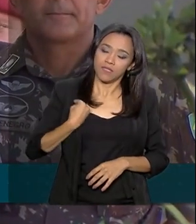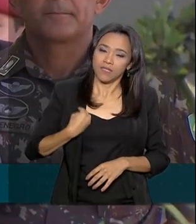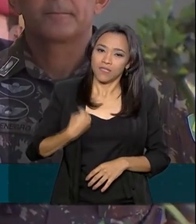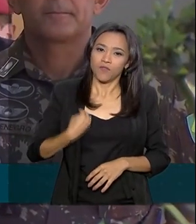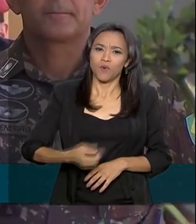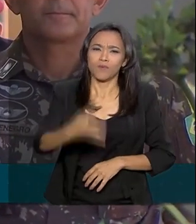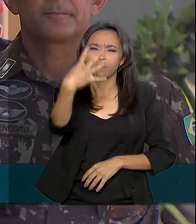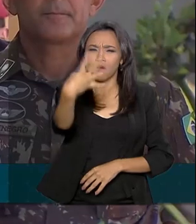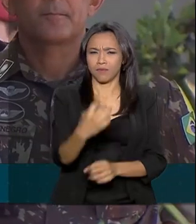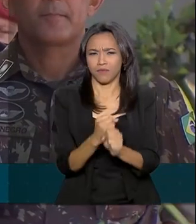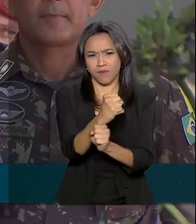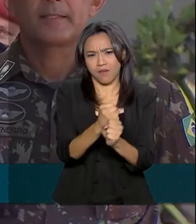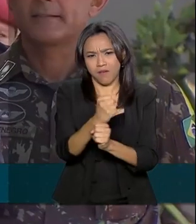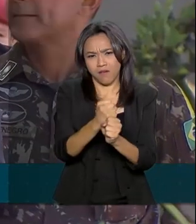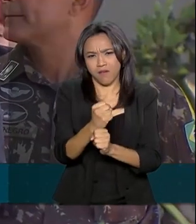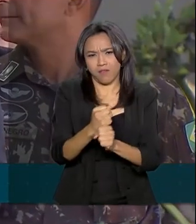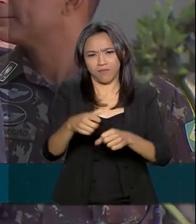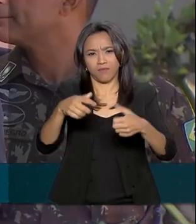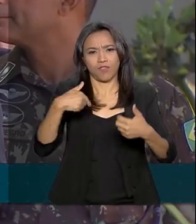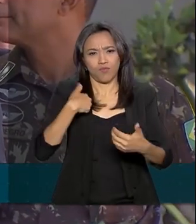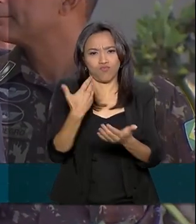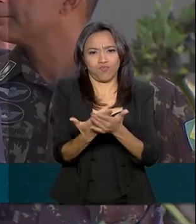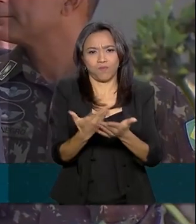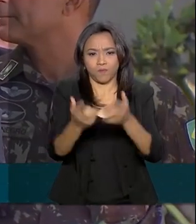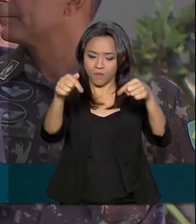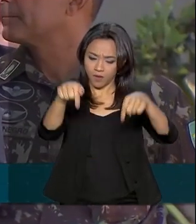pelos 4 anos que passei aqui dentro.